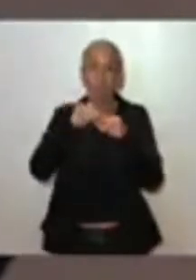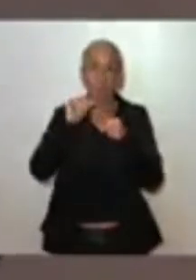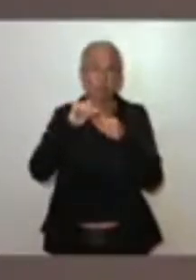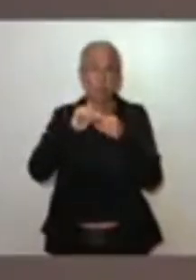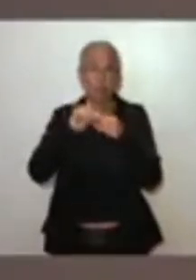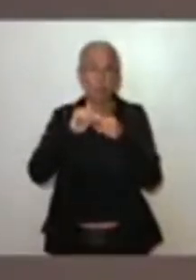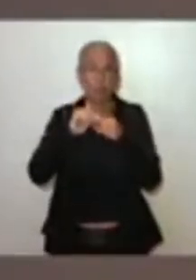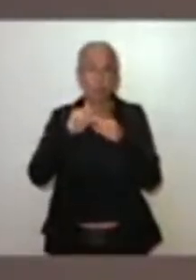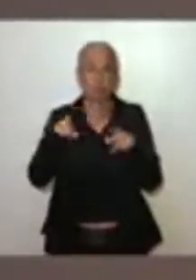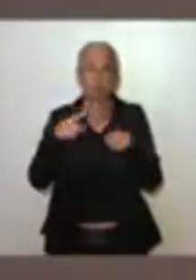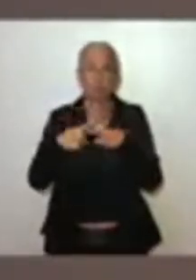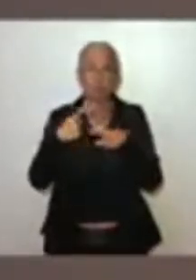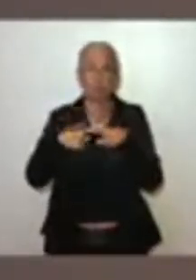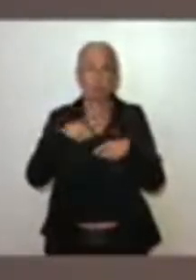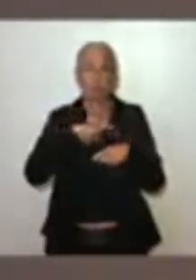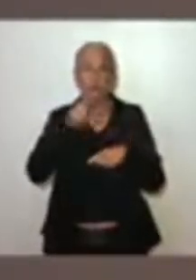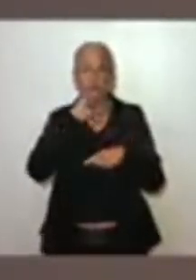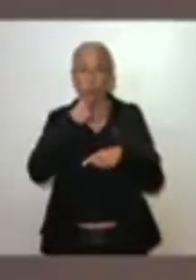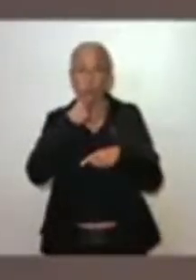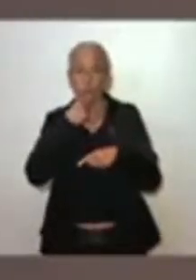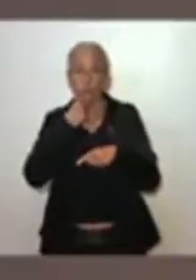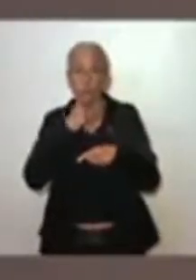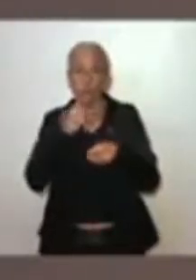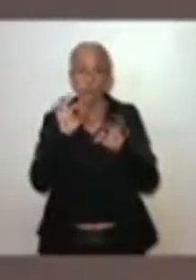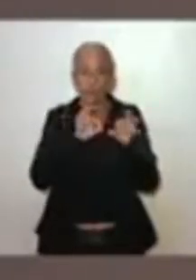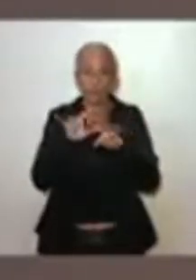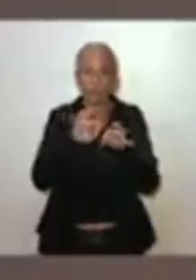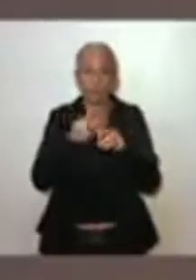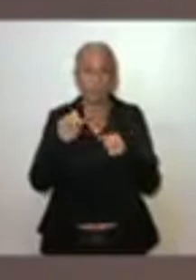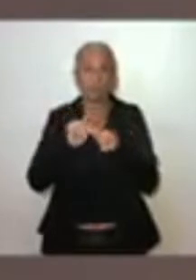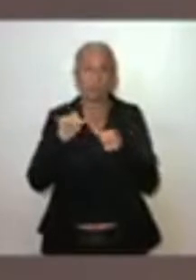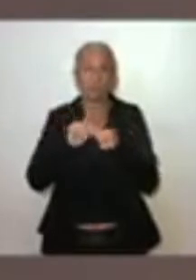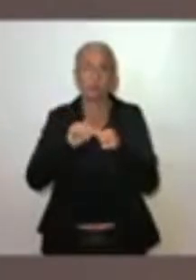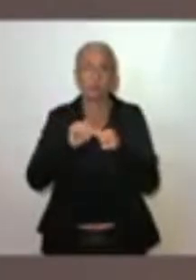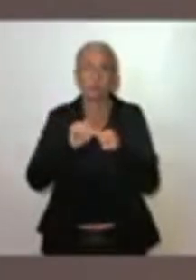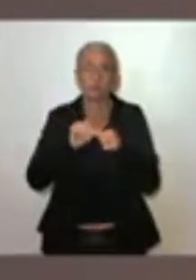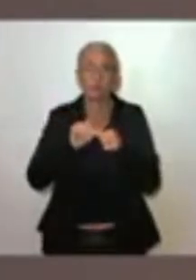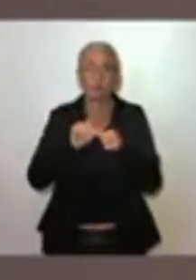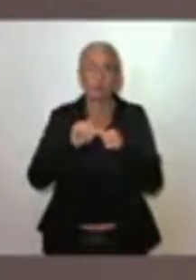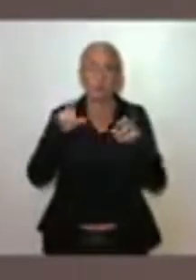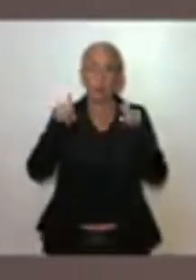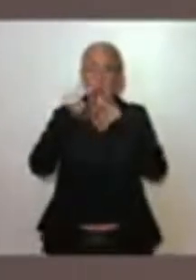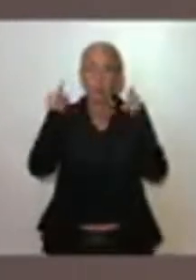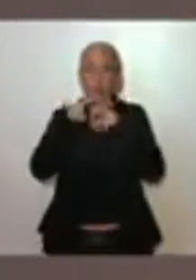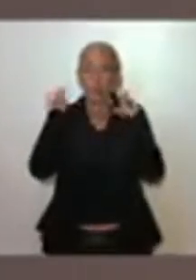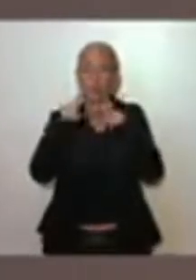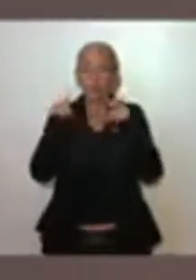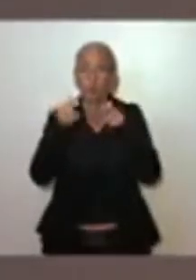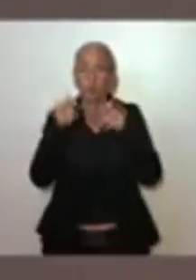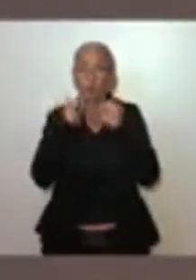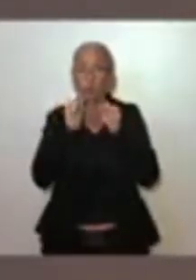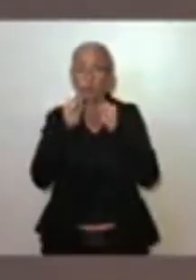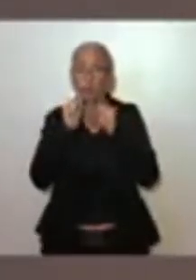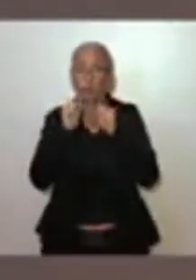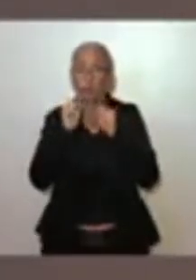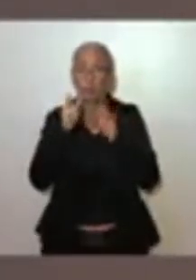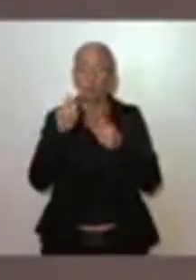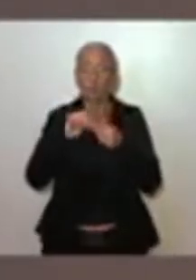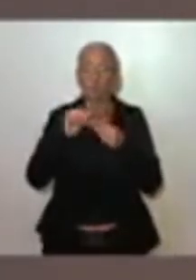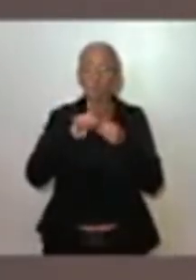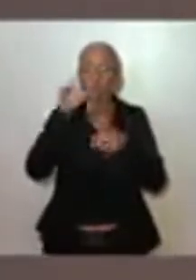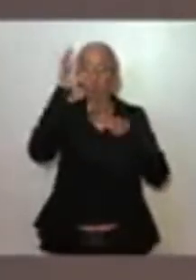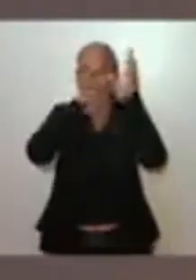mas há um temor de que os computadores com a inteligência artificial possam fazer uma coisa que se chama